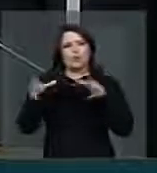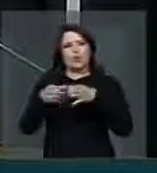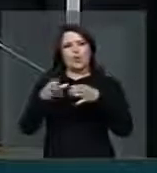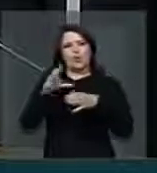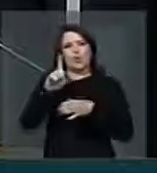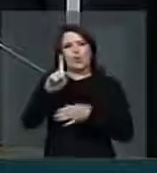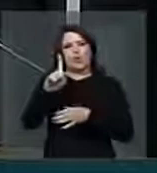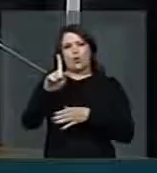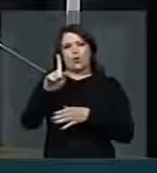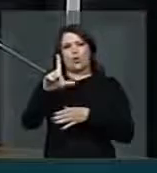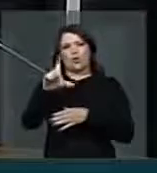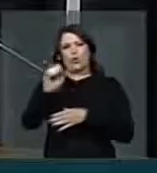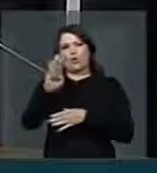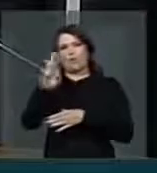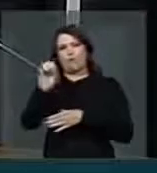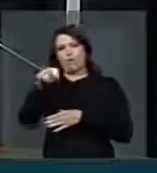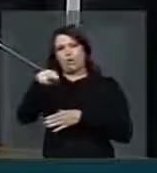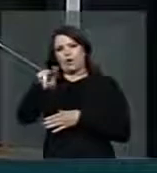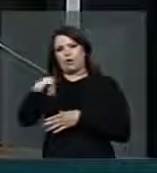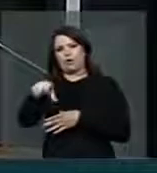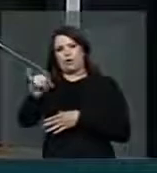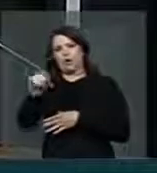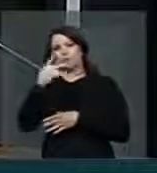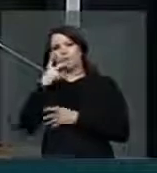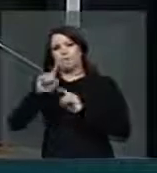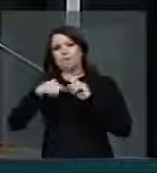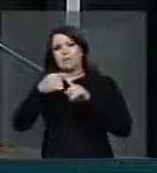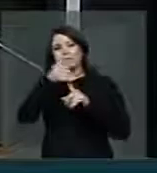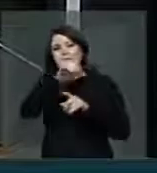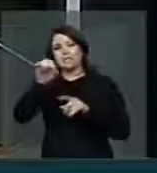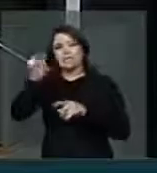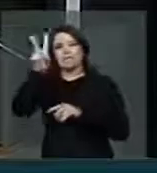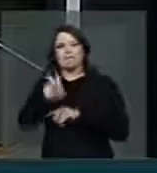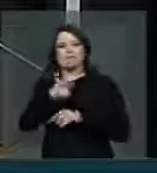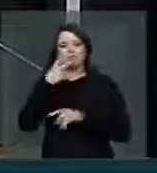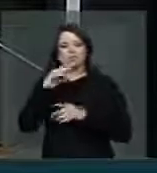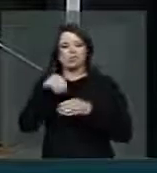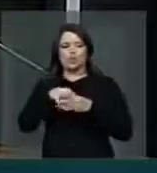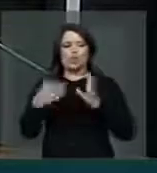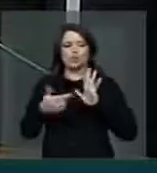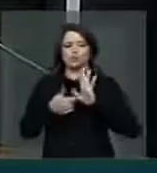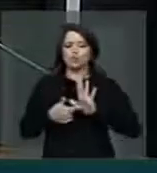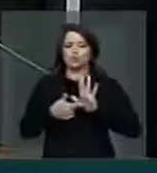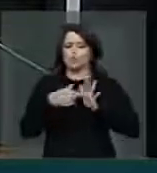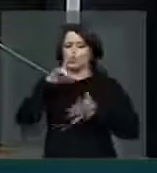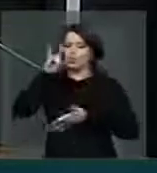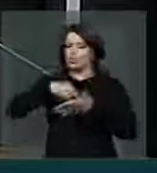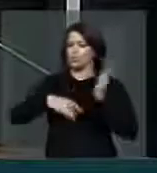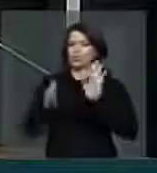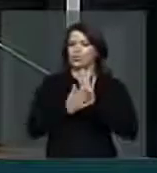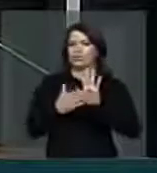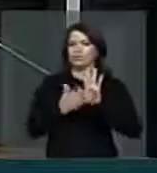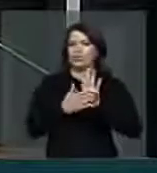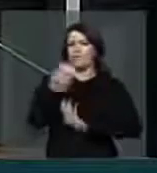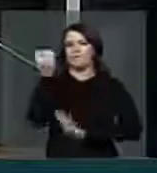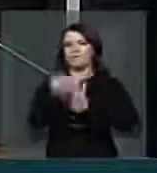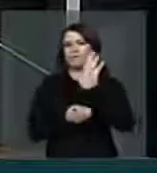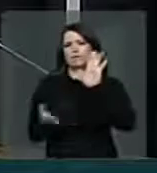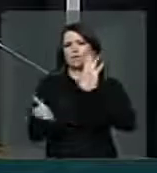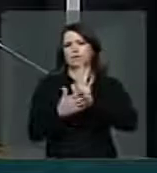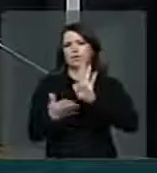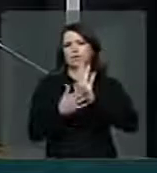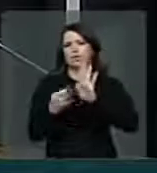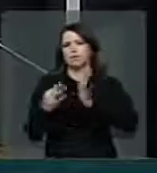News, mais de 100 vezes, eu acho, colocou minha imagem como chefe de uma quadrilha e hoje está aqui. Eu estou com a certidão aqui, oficial, lá